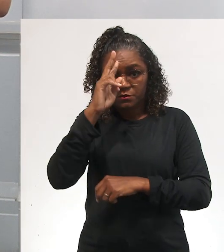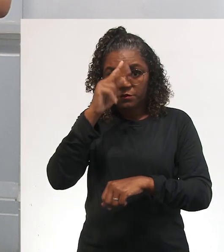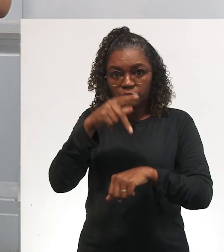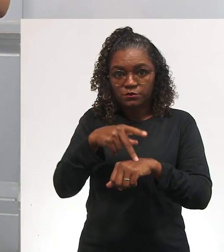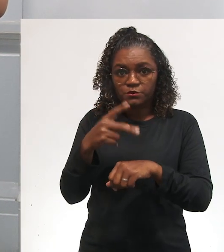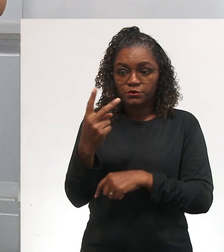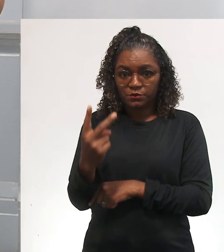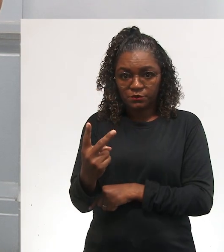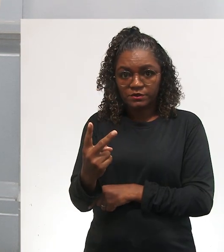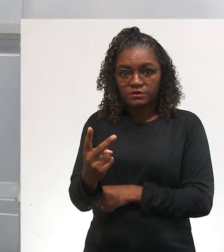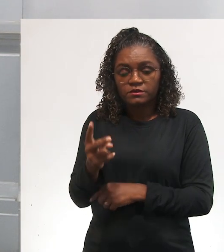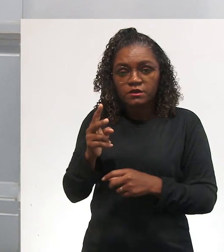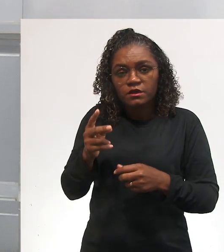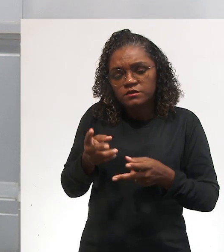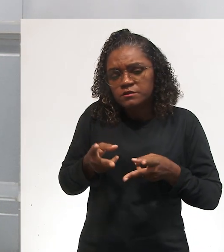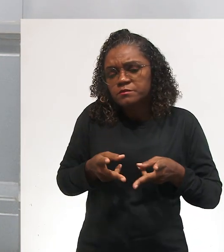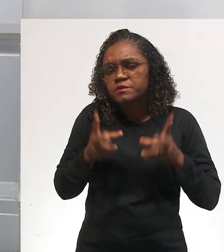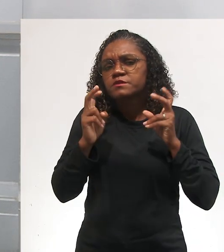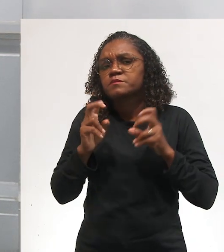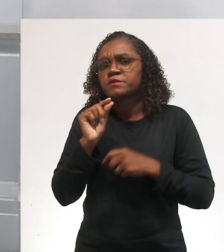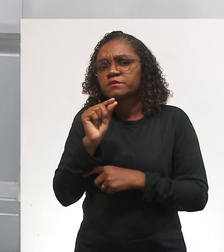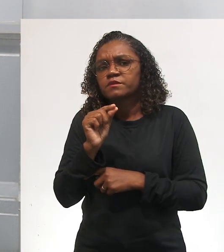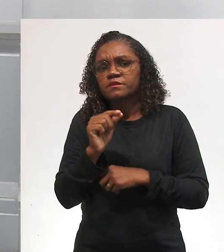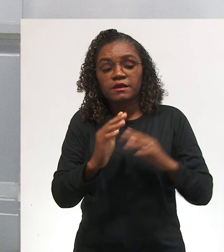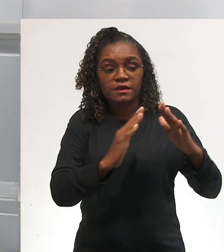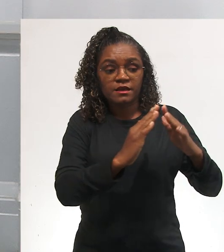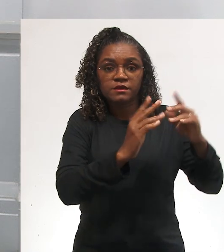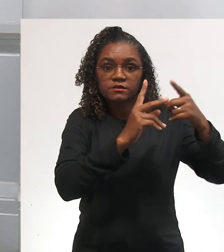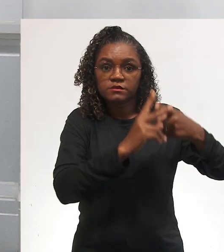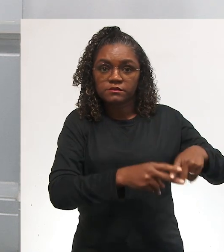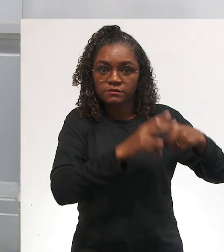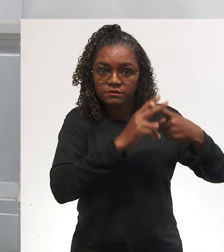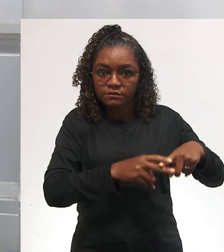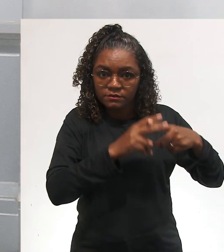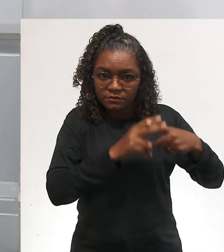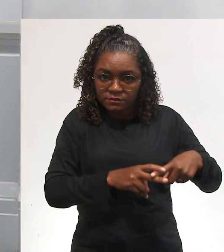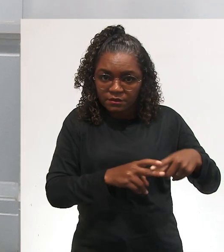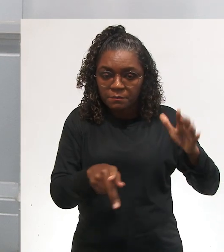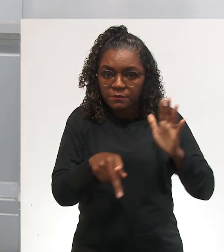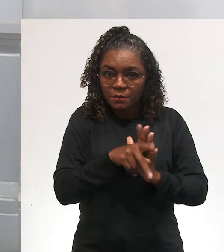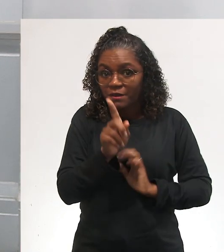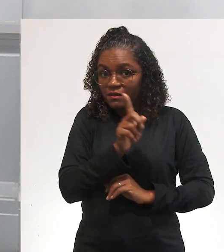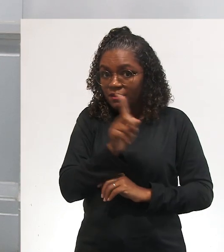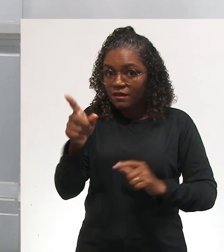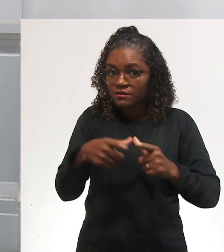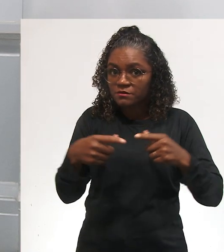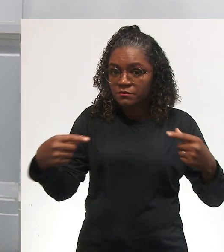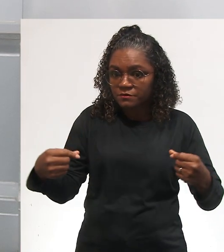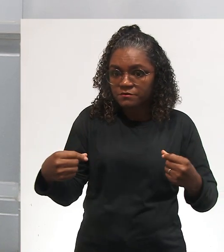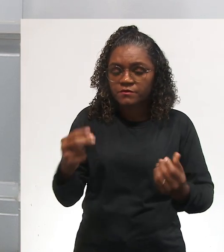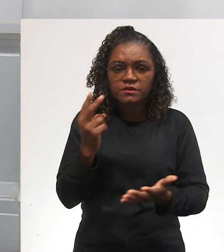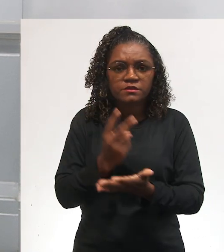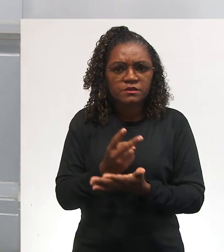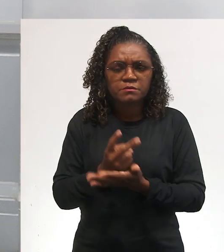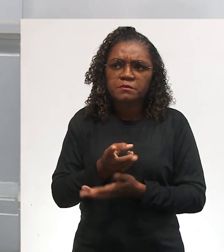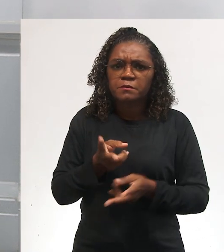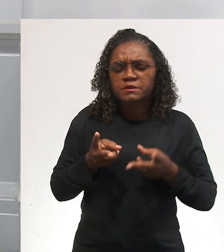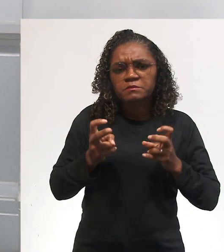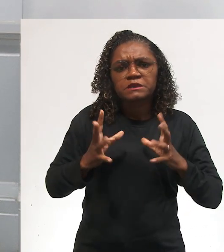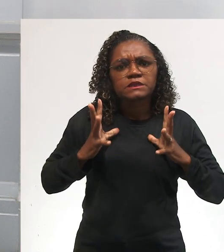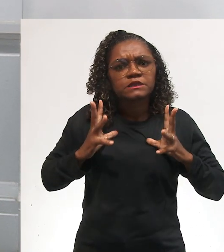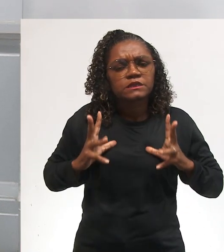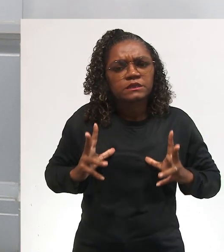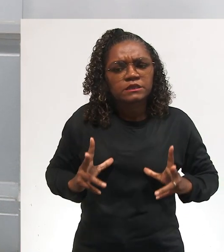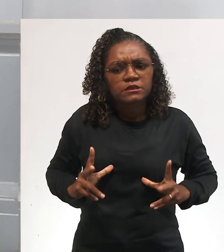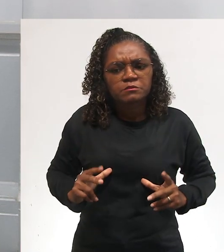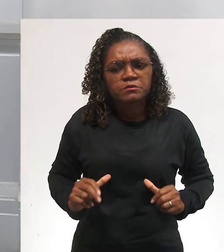eles observavam que nas oficinas mecânicas das fábricas da Toyota no Japão, era muito limpo,